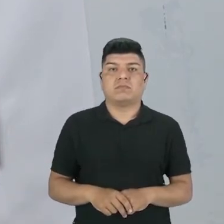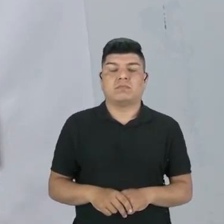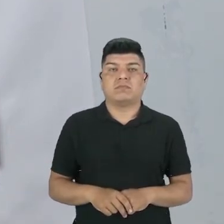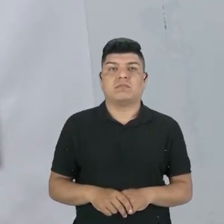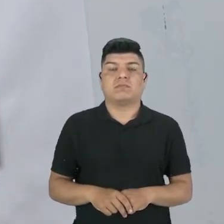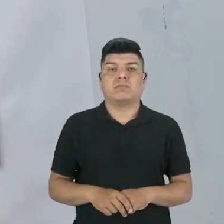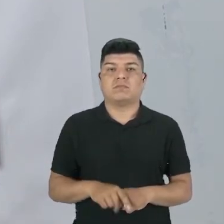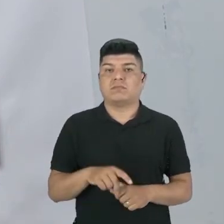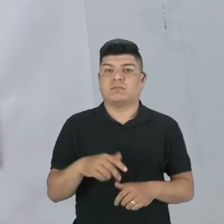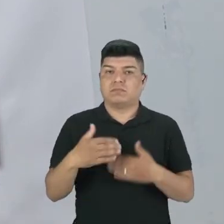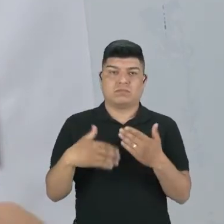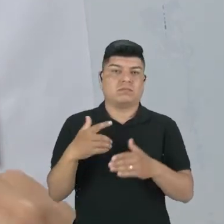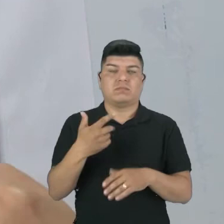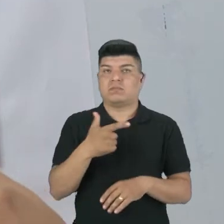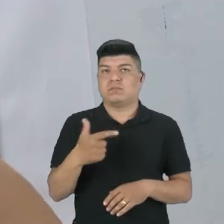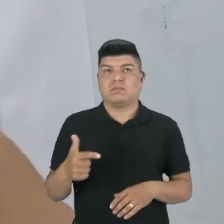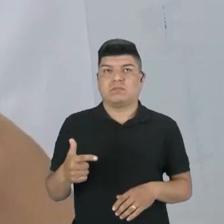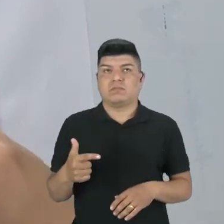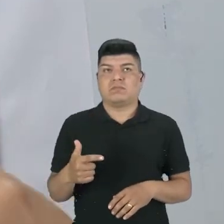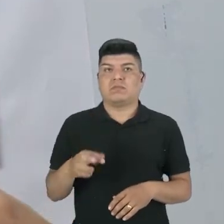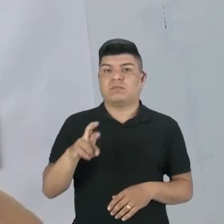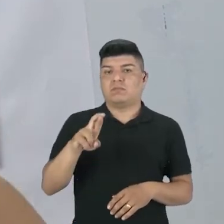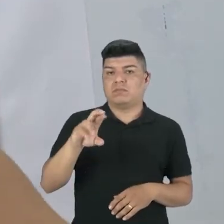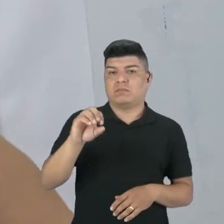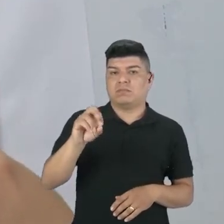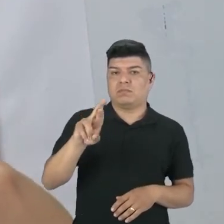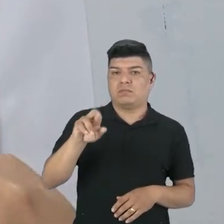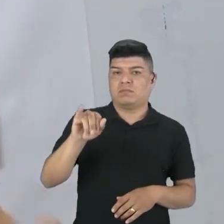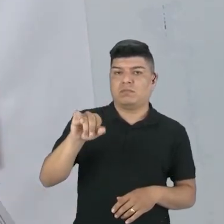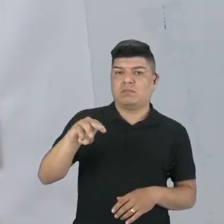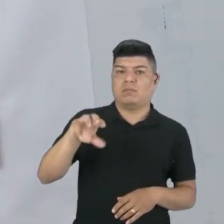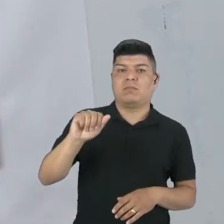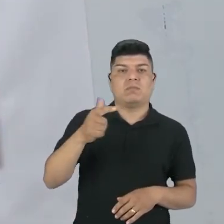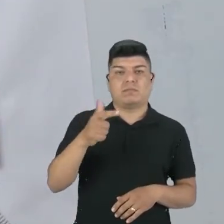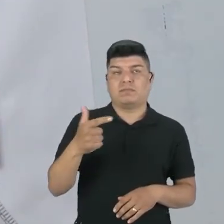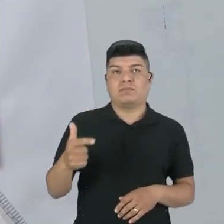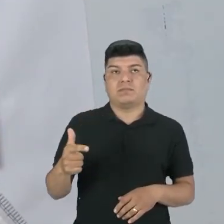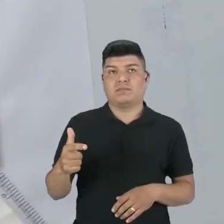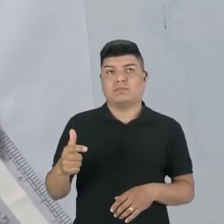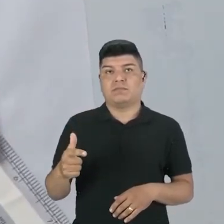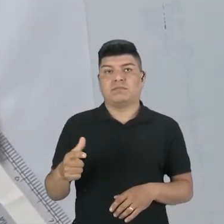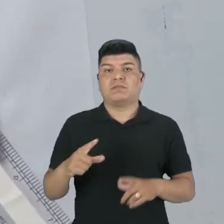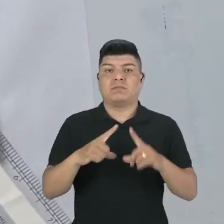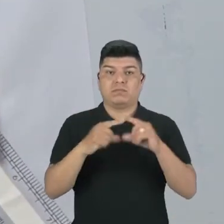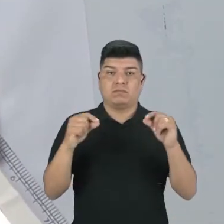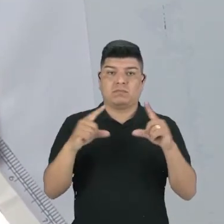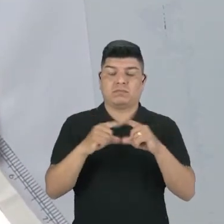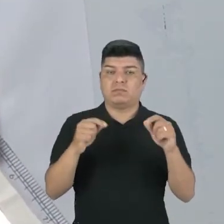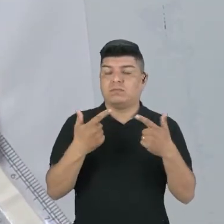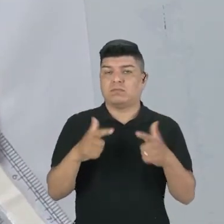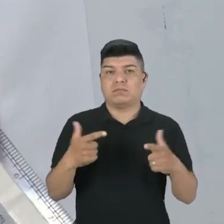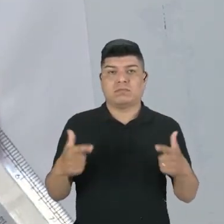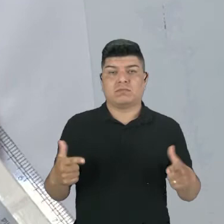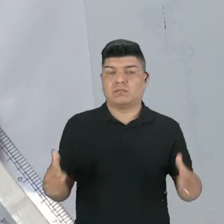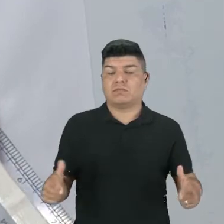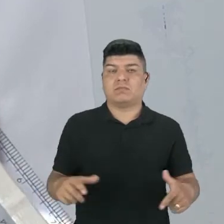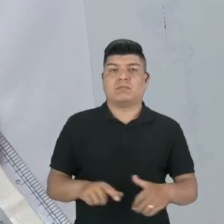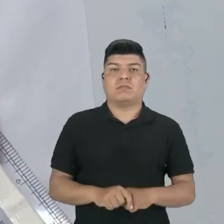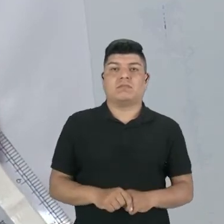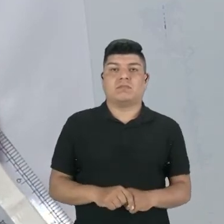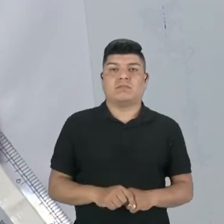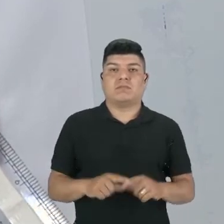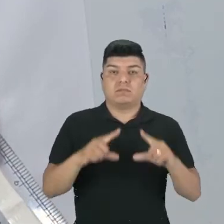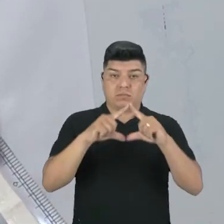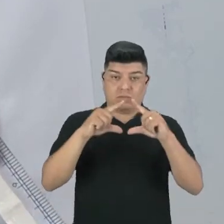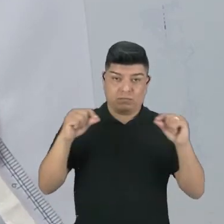em processo, nem regulamentada, nem o Roraima e nem Distrito Federal, que é esse quadradinho aqui que